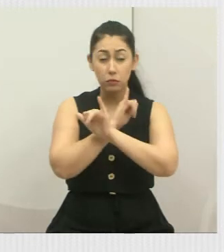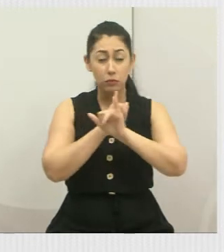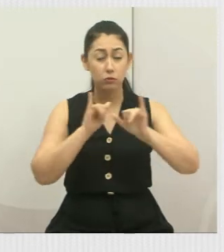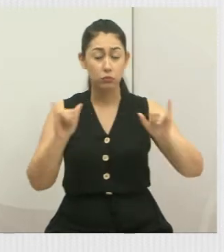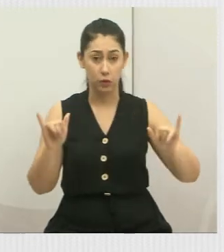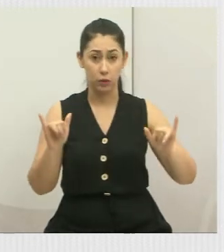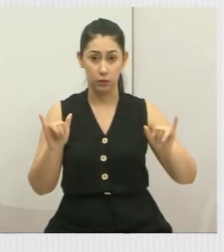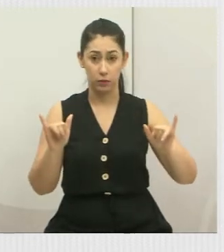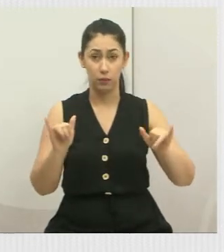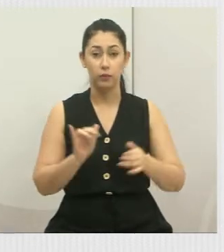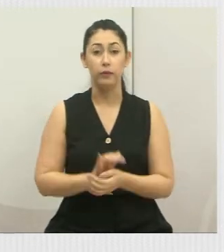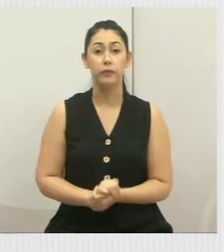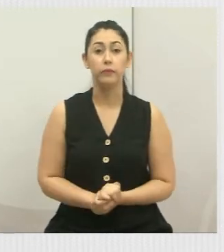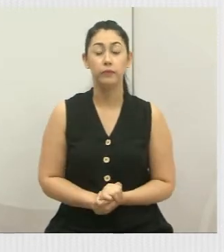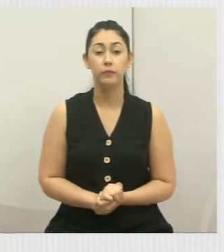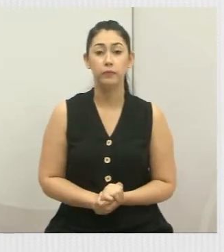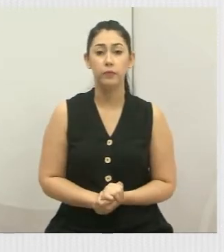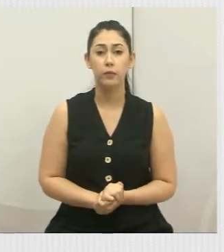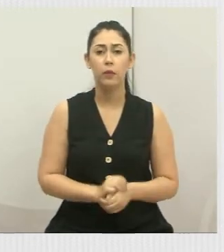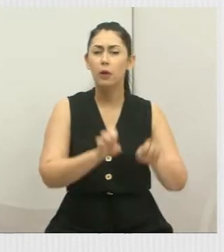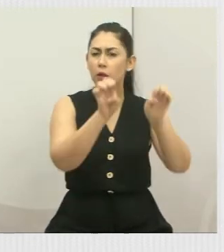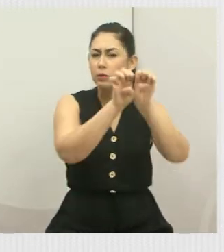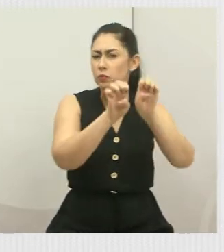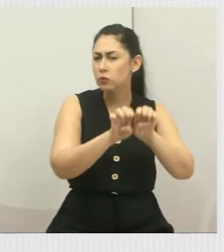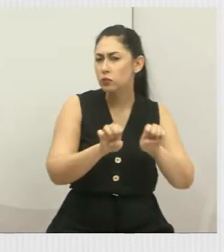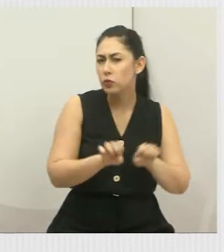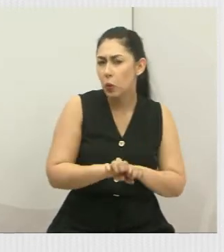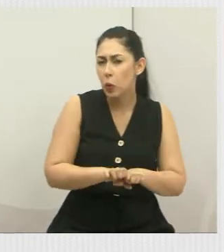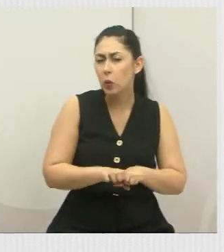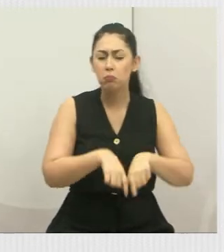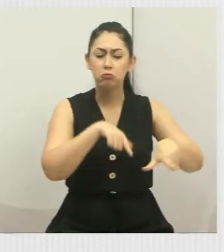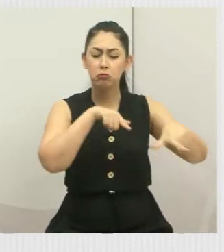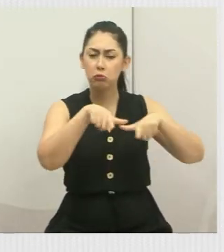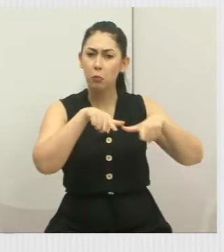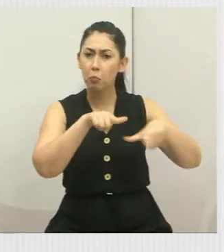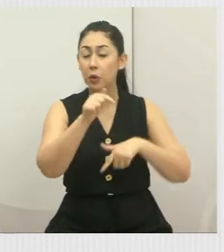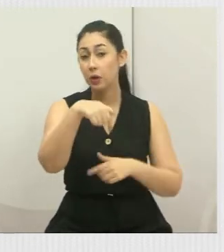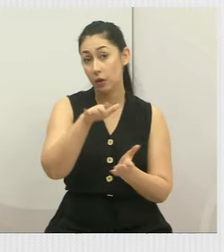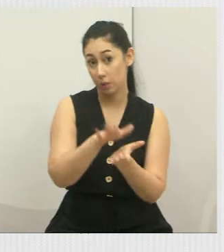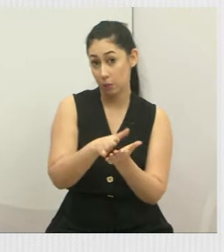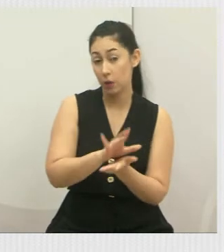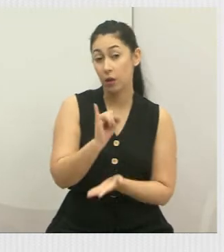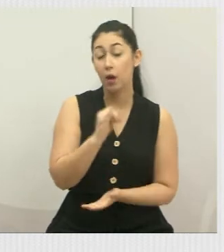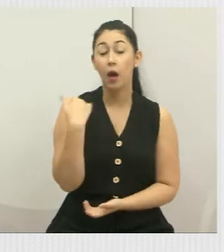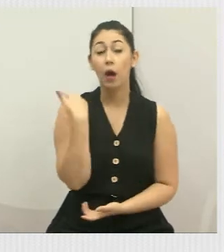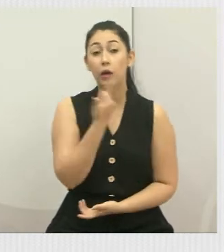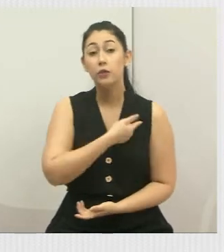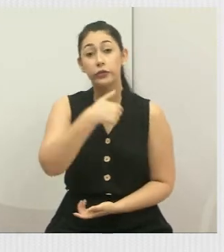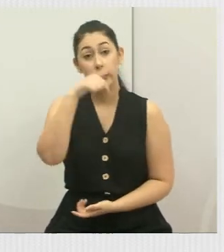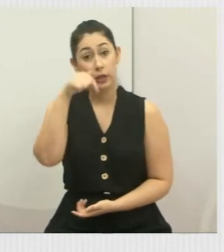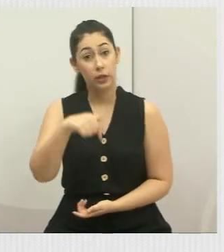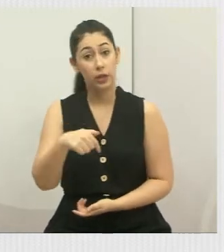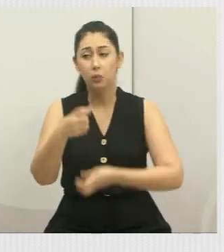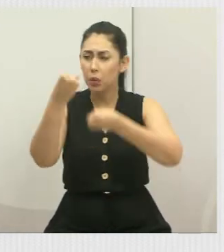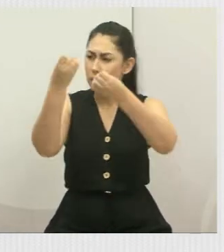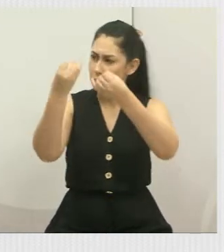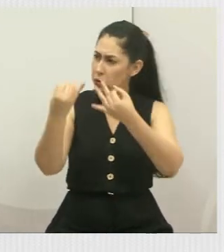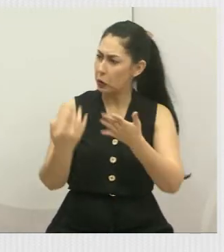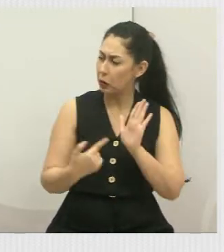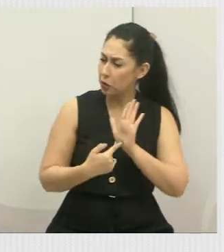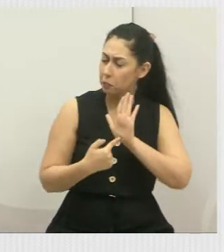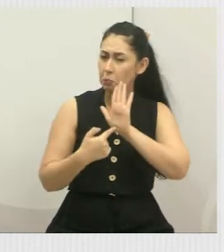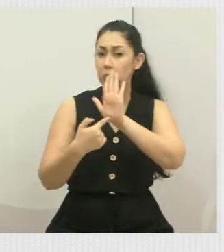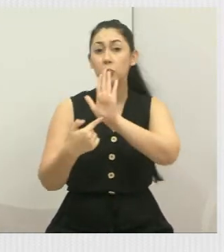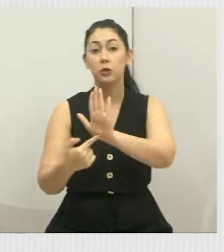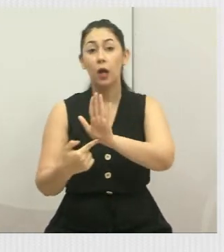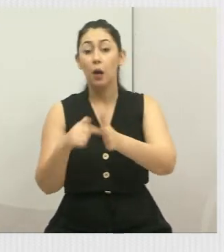informando-os das estruturas, dos serviços existentes no município. Nós estamos aqui para prestar contas daquilo